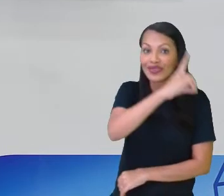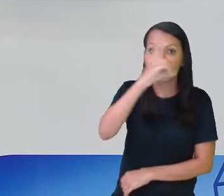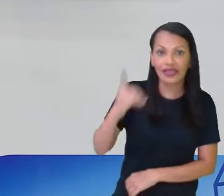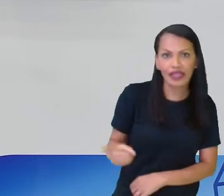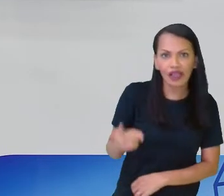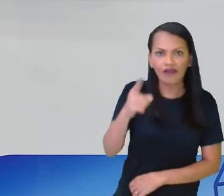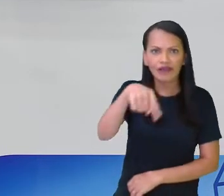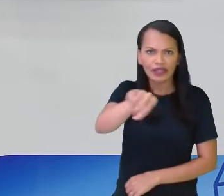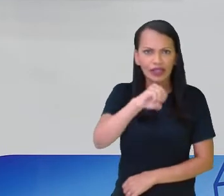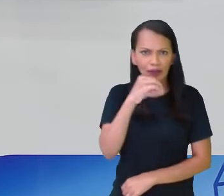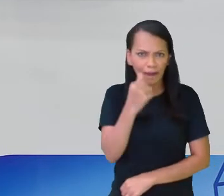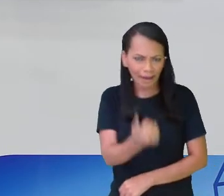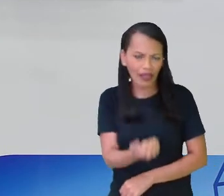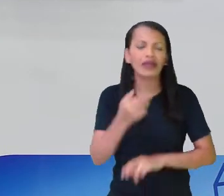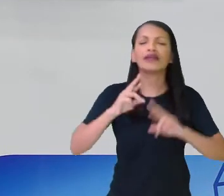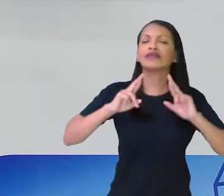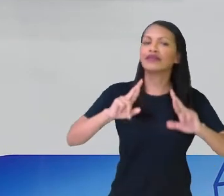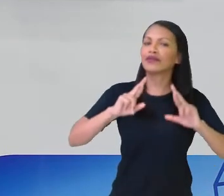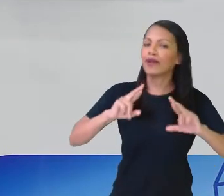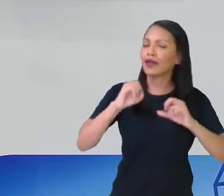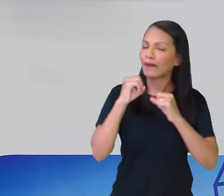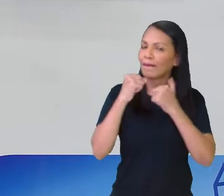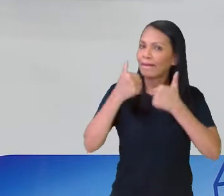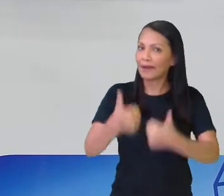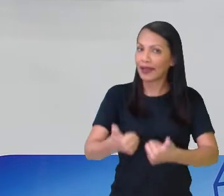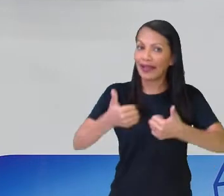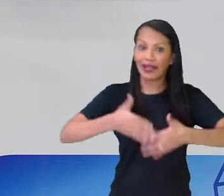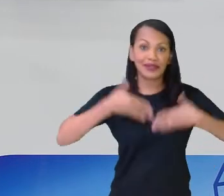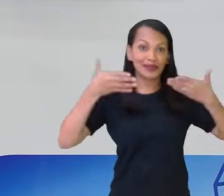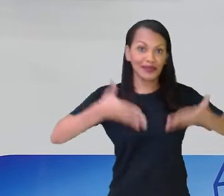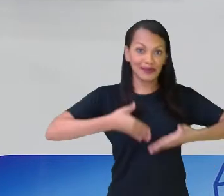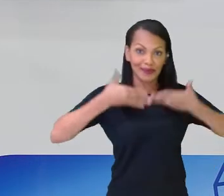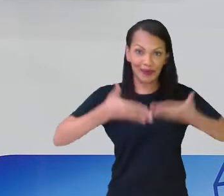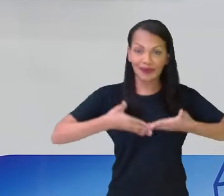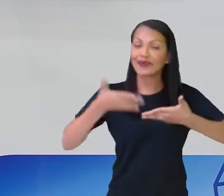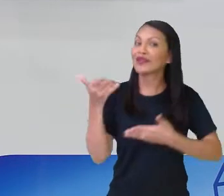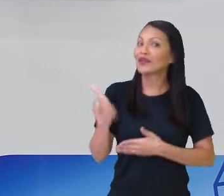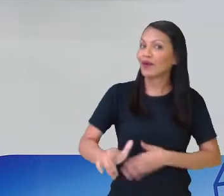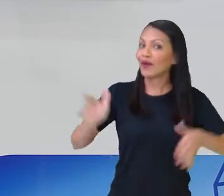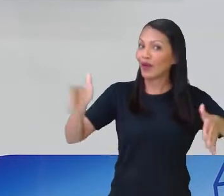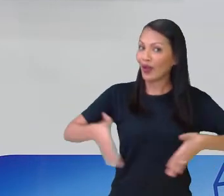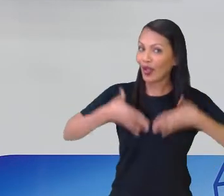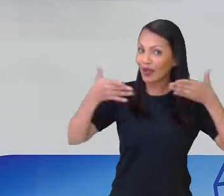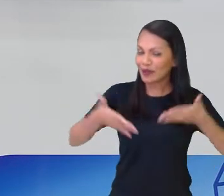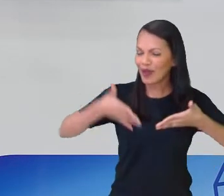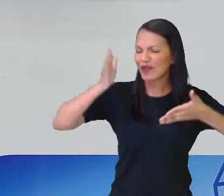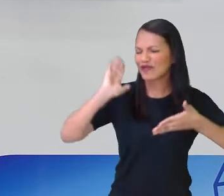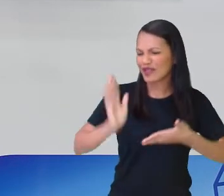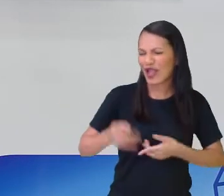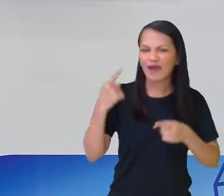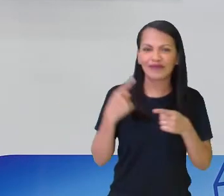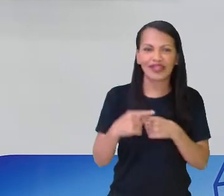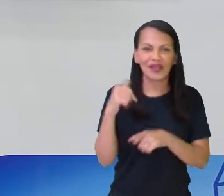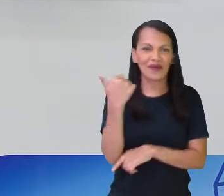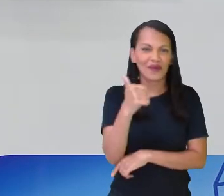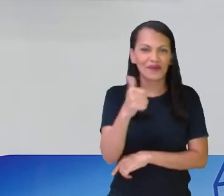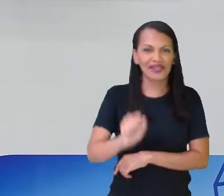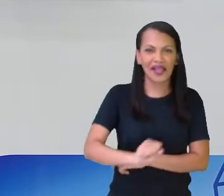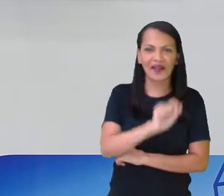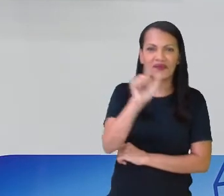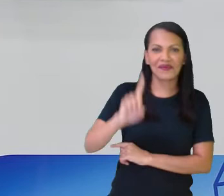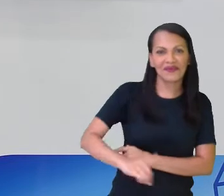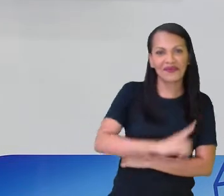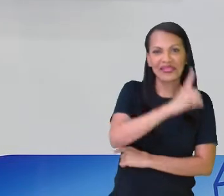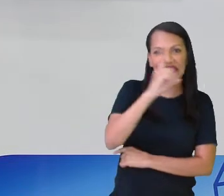vocês estão? Espero que estejam bem animados e hoje ainda mais animados do que de costume, 11 de agosto, Dia do